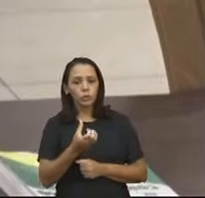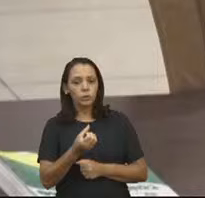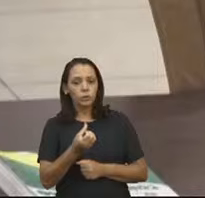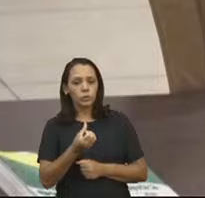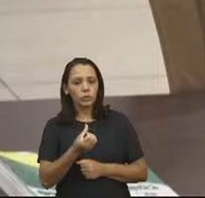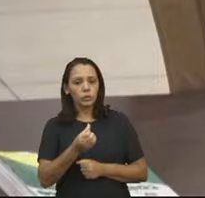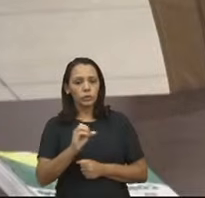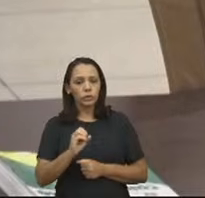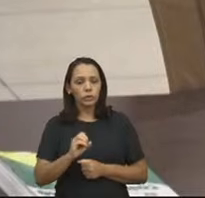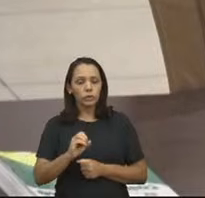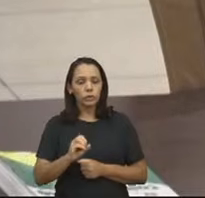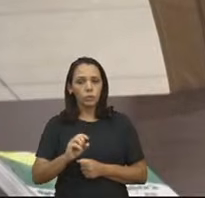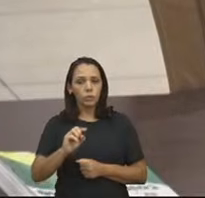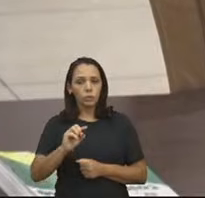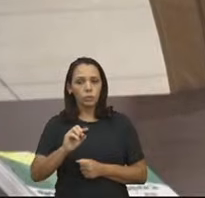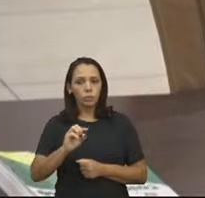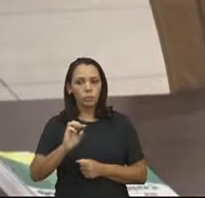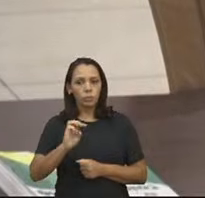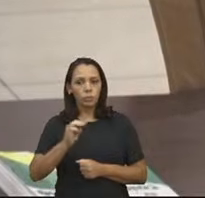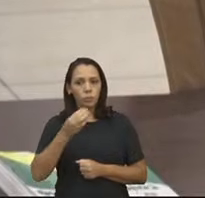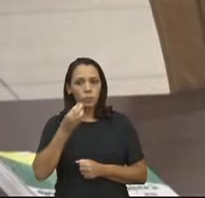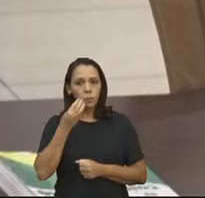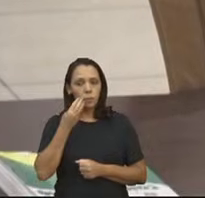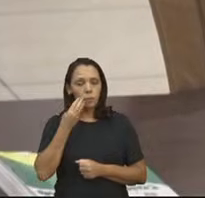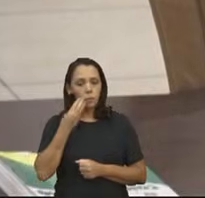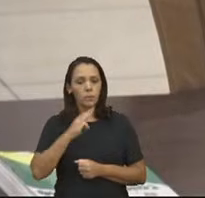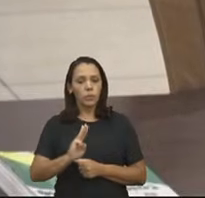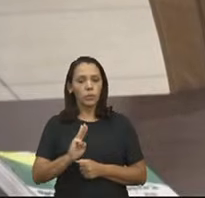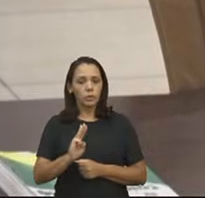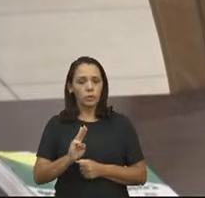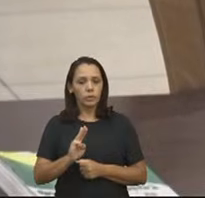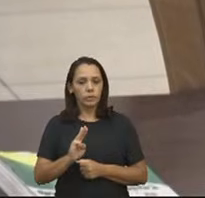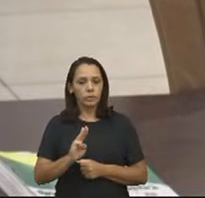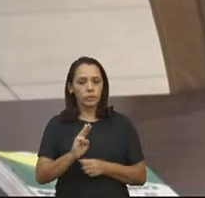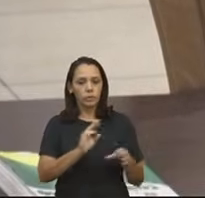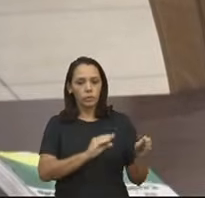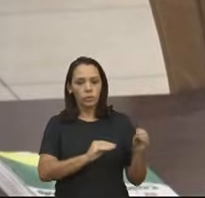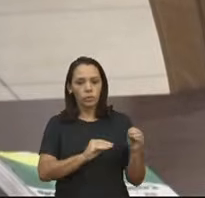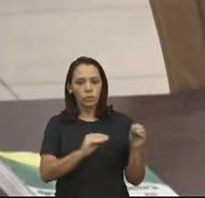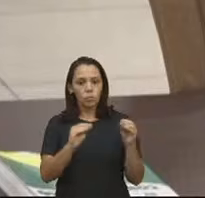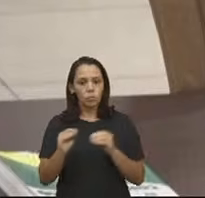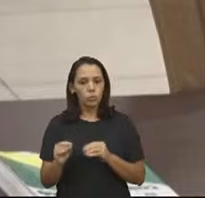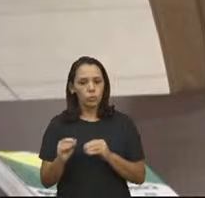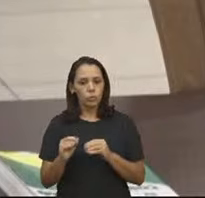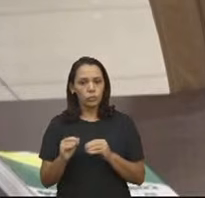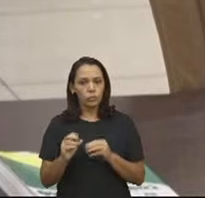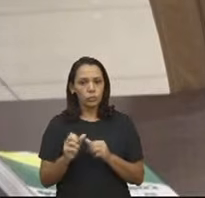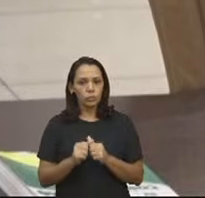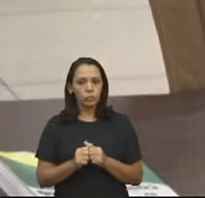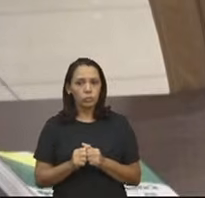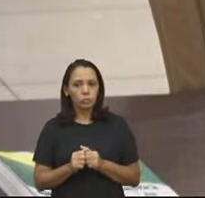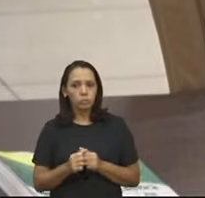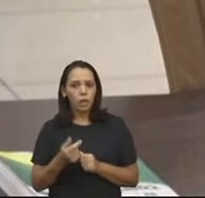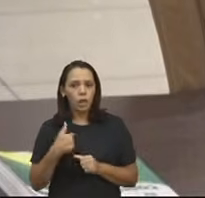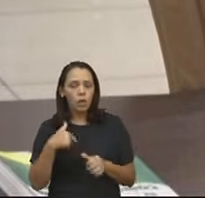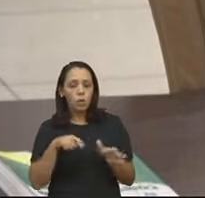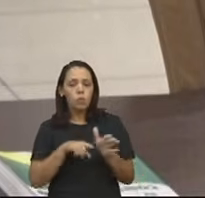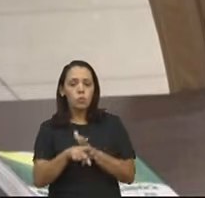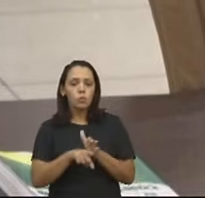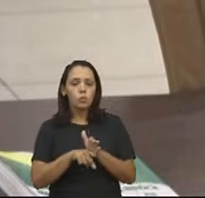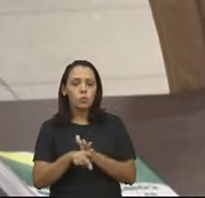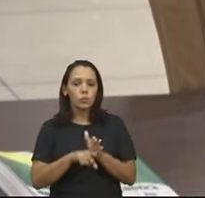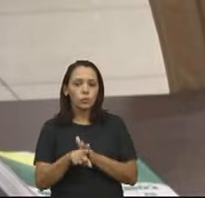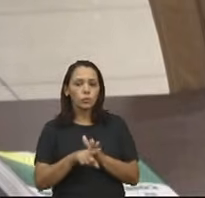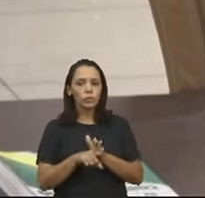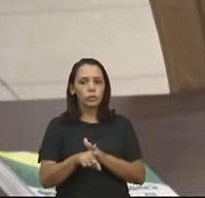60 milhões, que o senhor tinha detectado através dos decretos de suplementação. Aí eu fiz um levantamento de